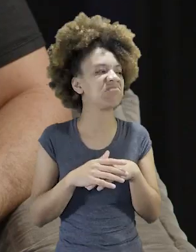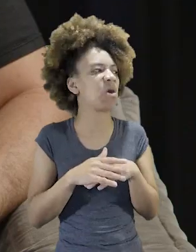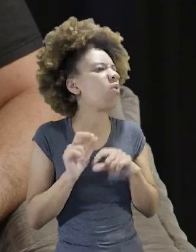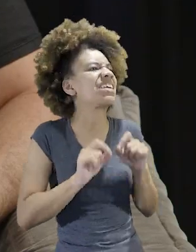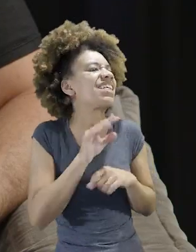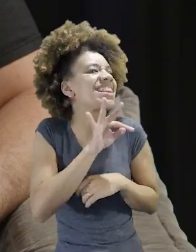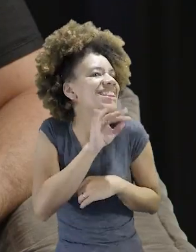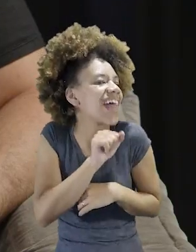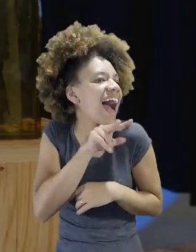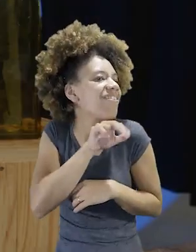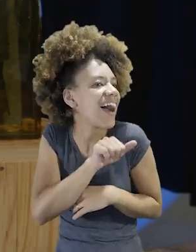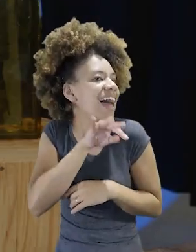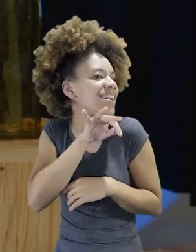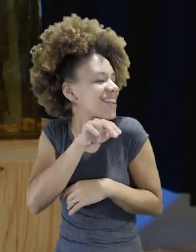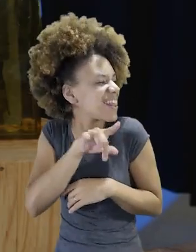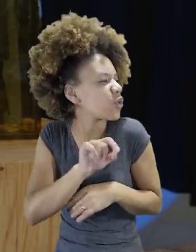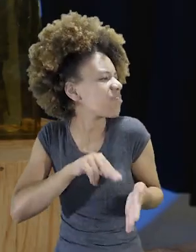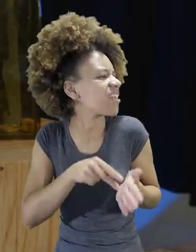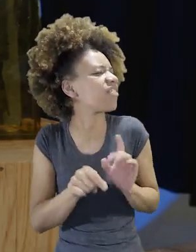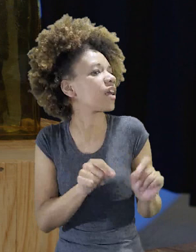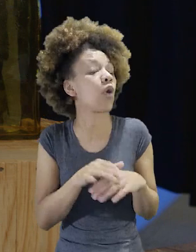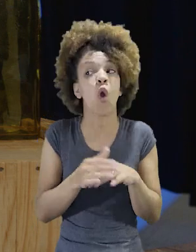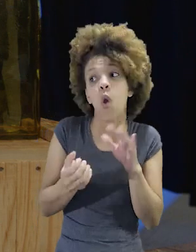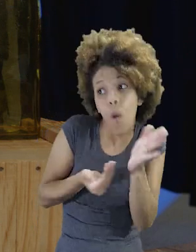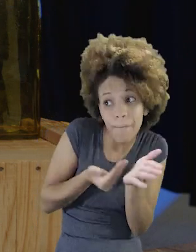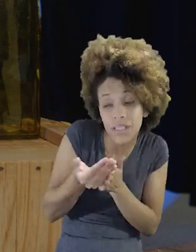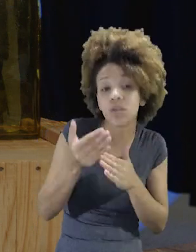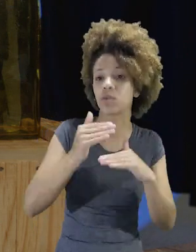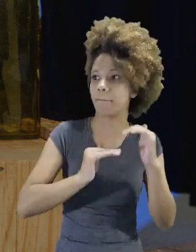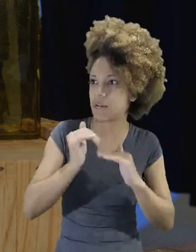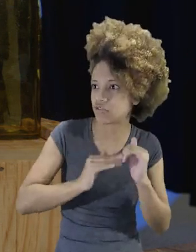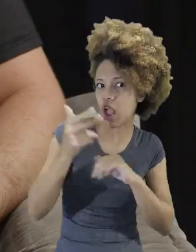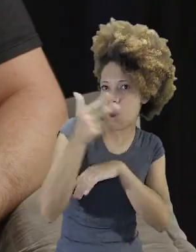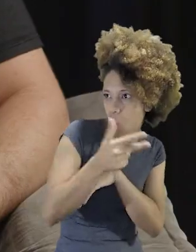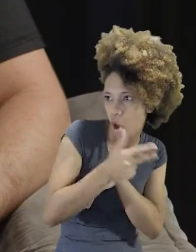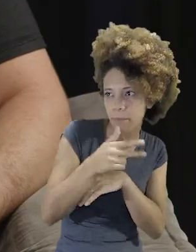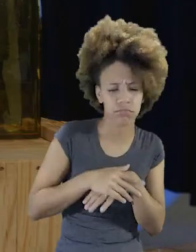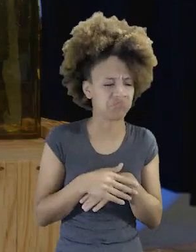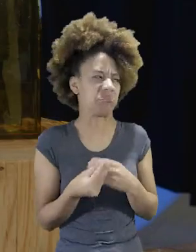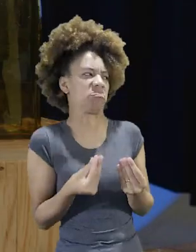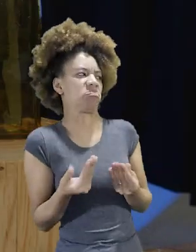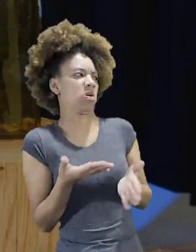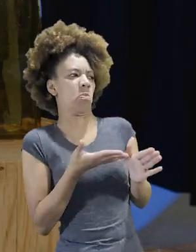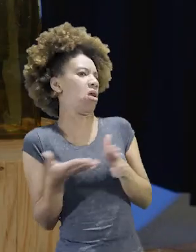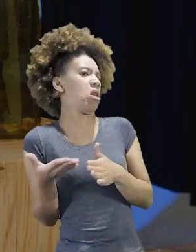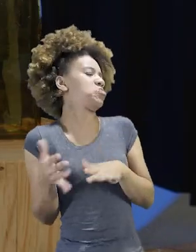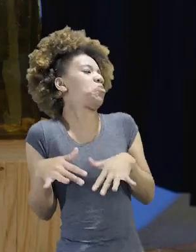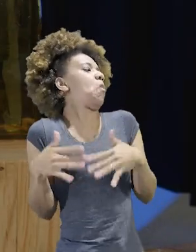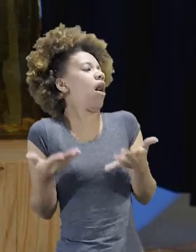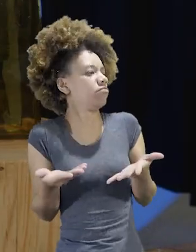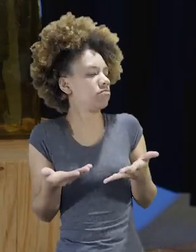tava fazendo tava tava começando até a a a atividade de isso é quando isso era